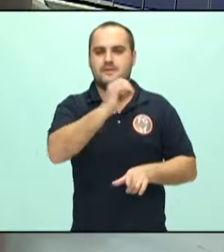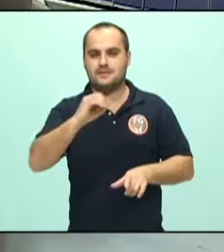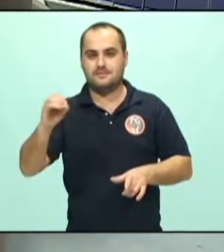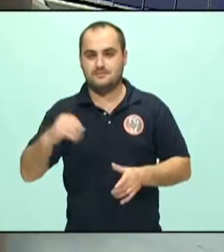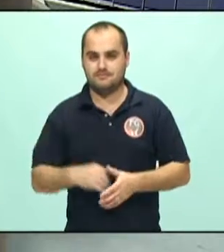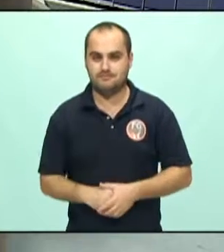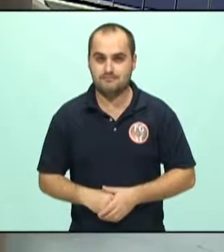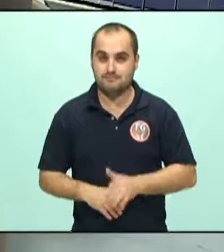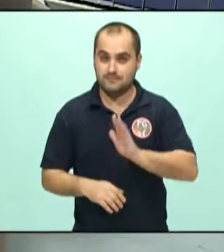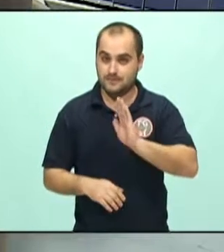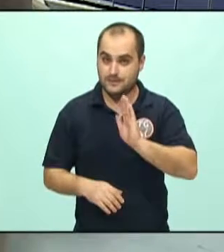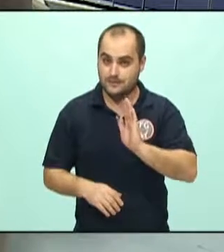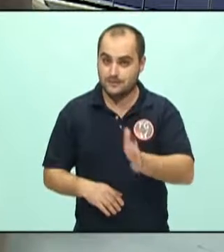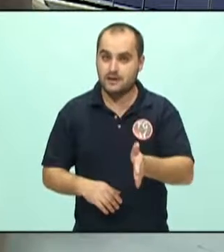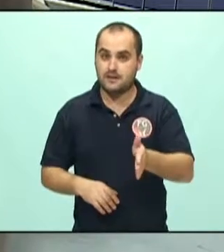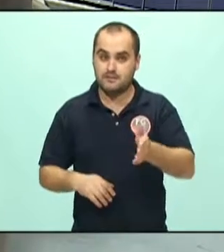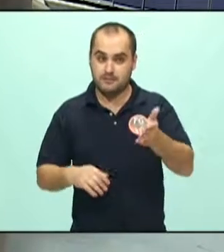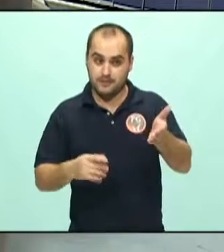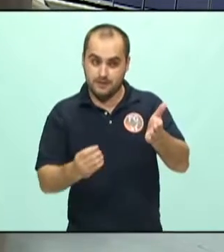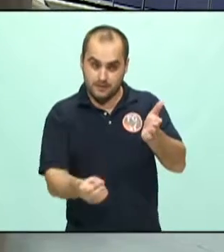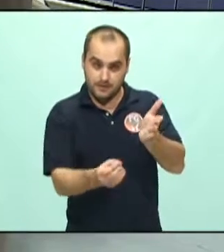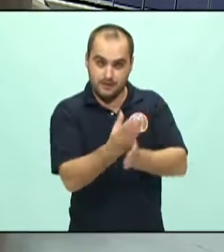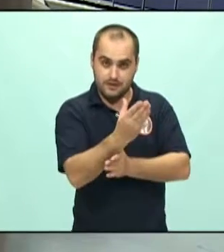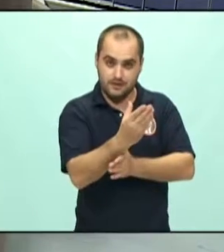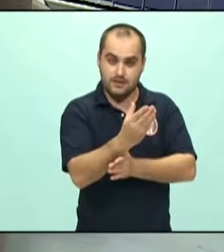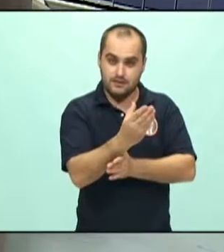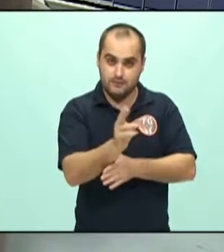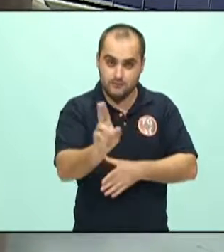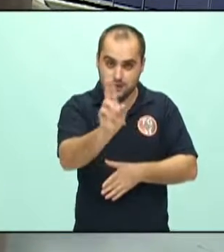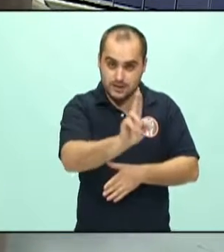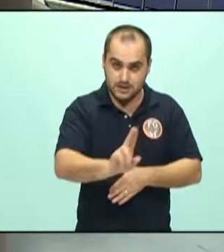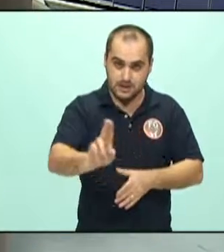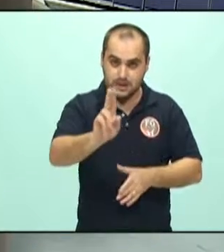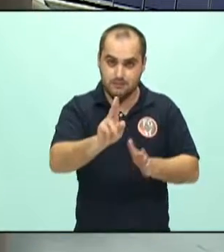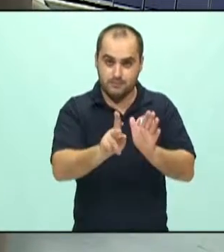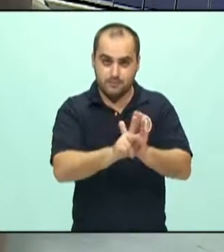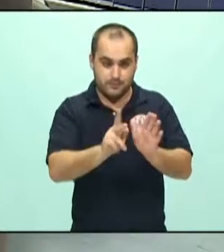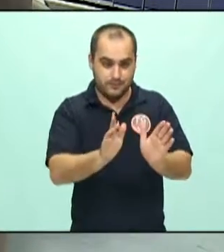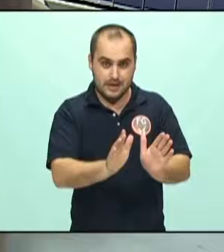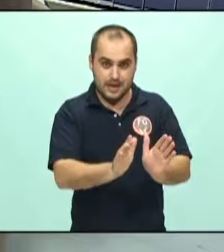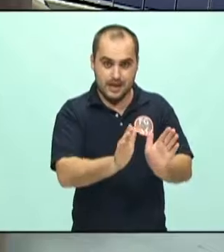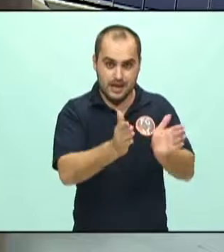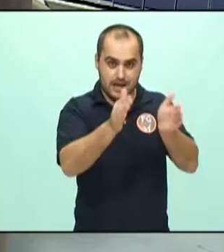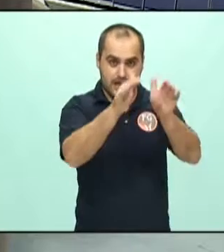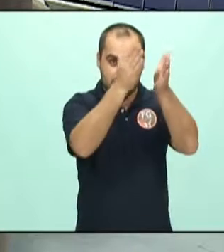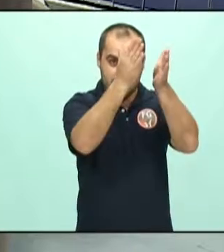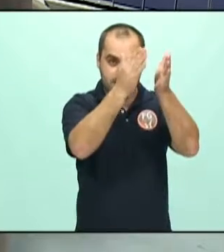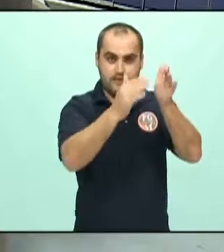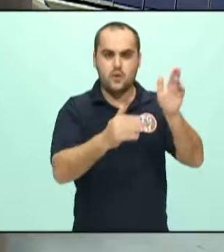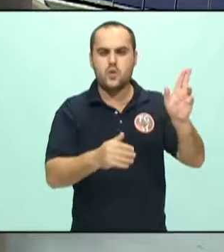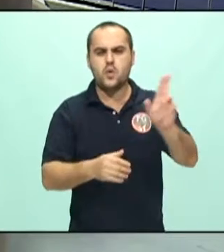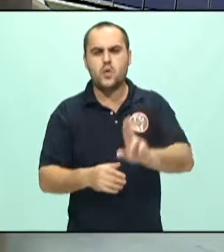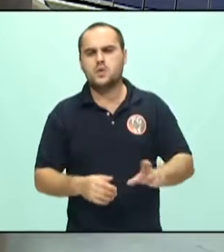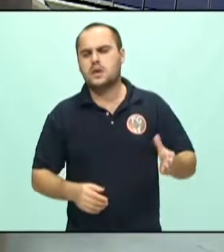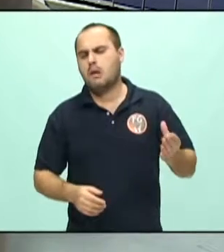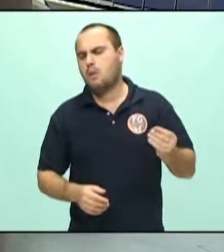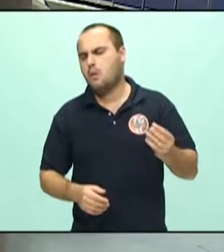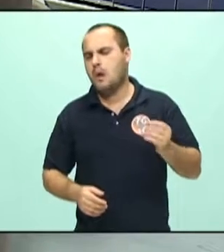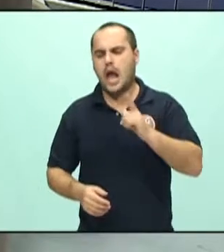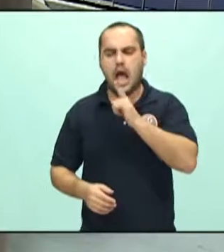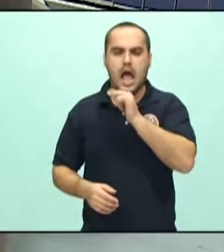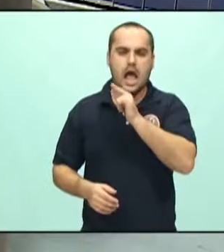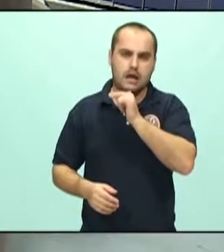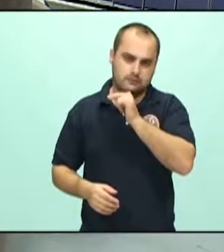é utilizada muita água muita água potável também que e tudo isso um vai ao encontro do tema sustentabilidade